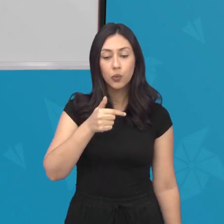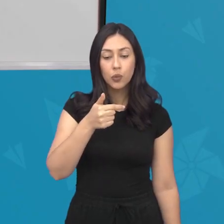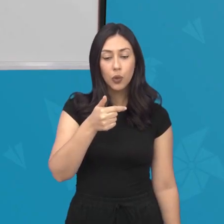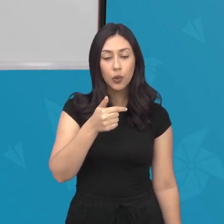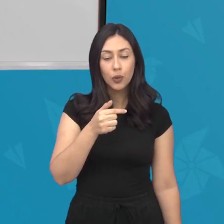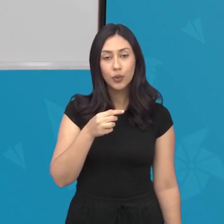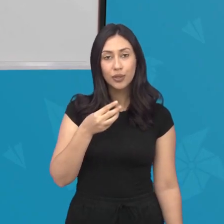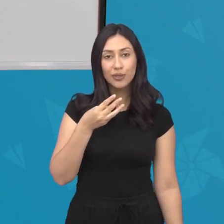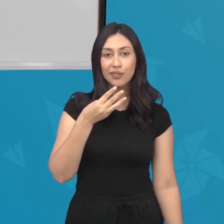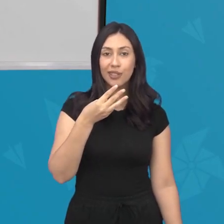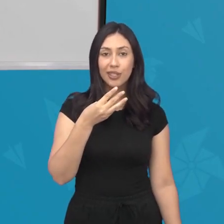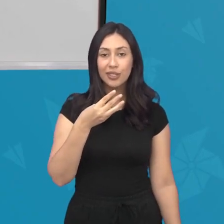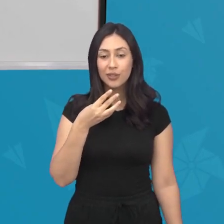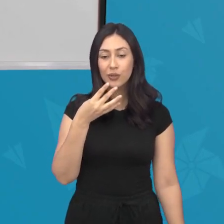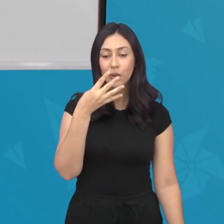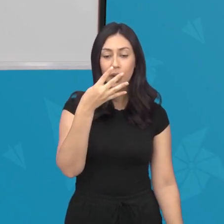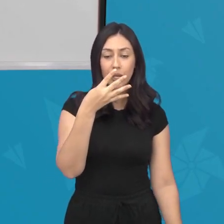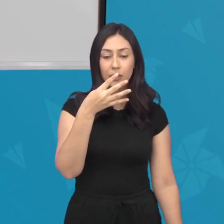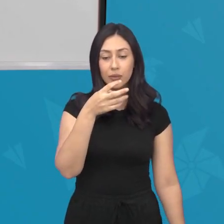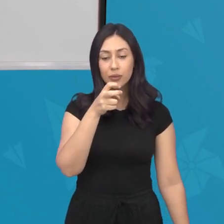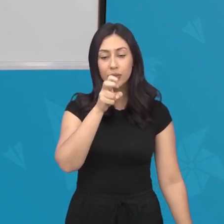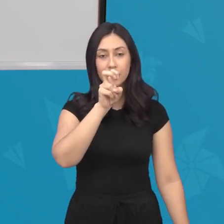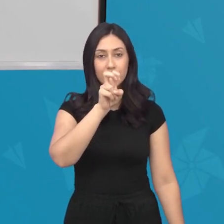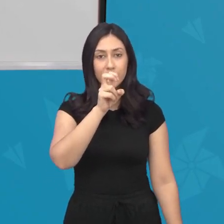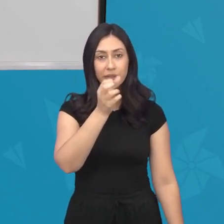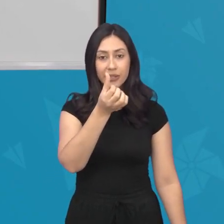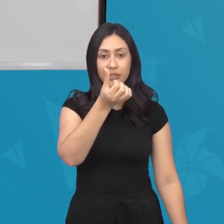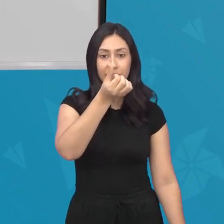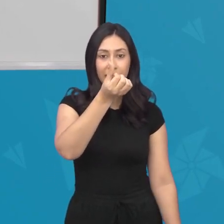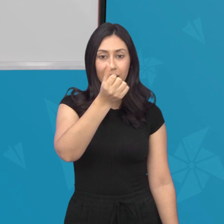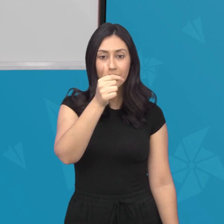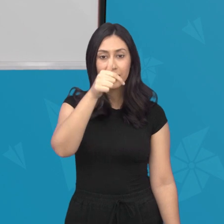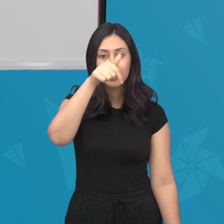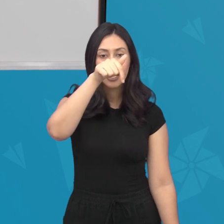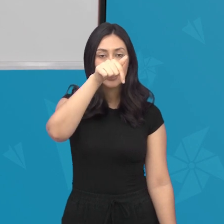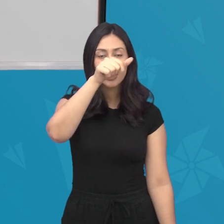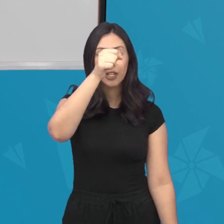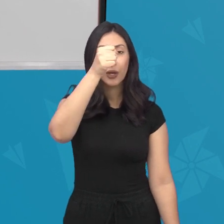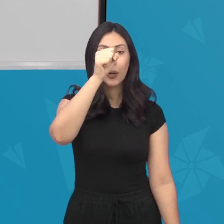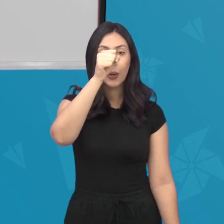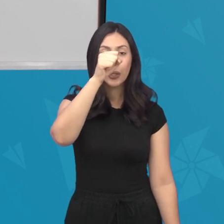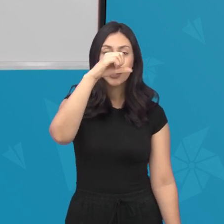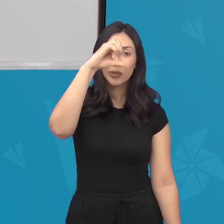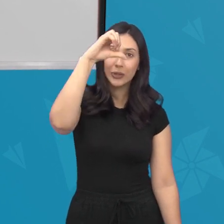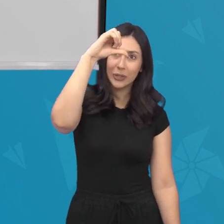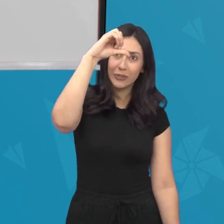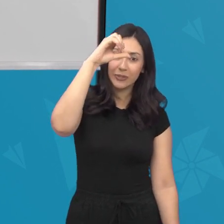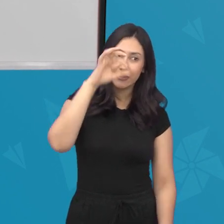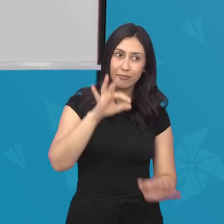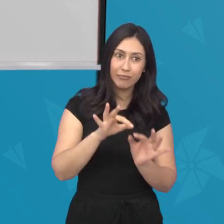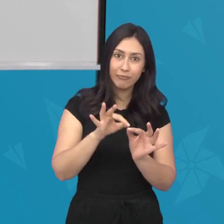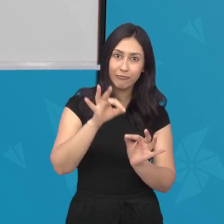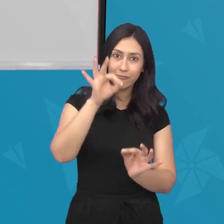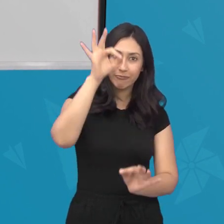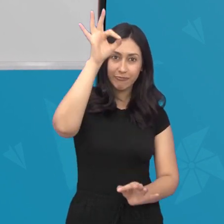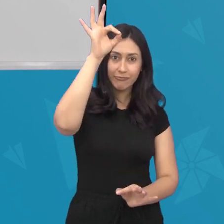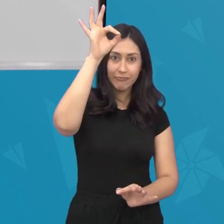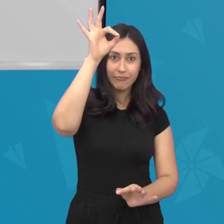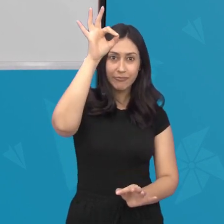4, 5, 6, 7, 8, 9. A gente não precisa disso aqui.